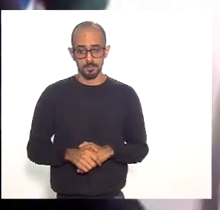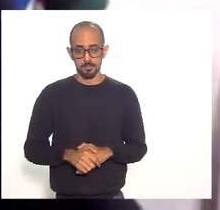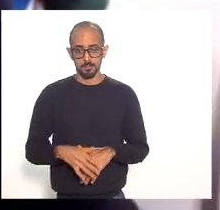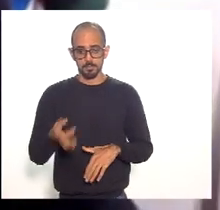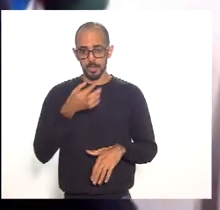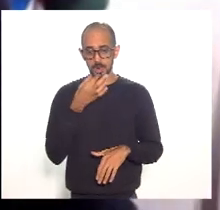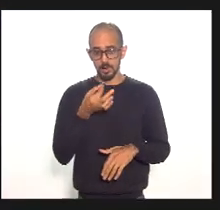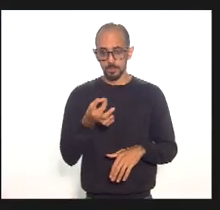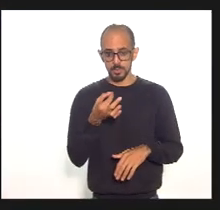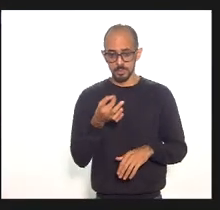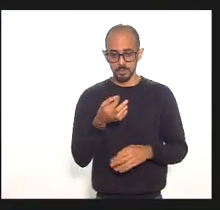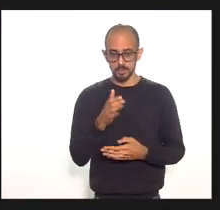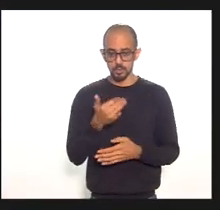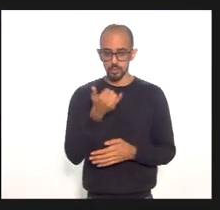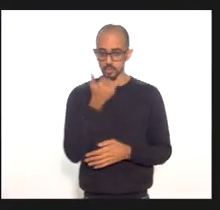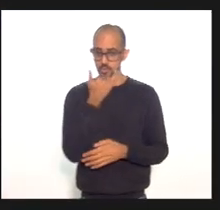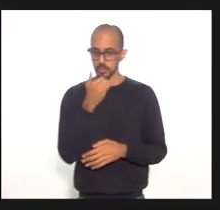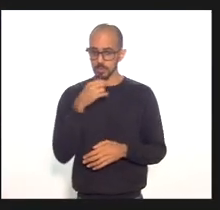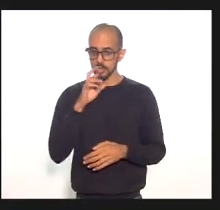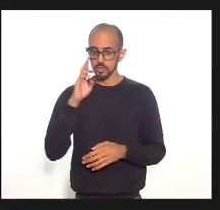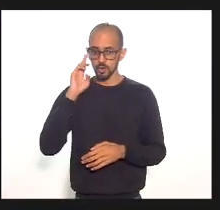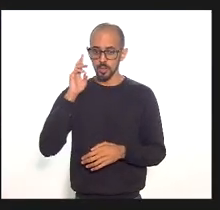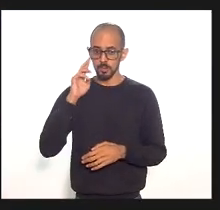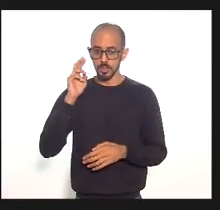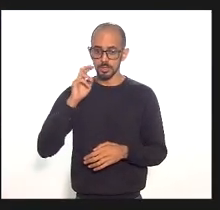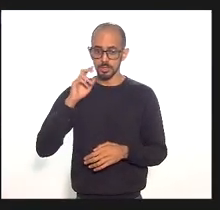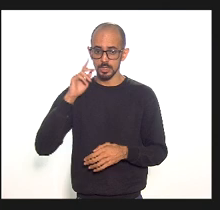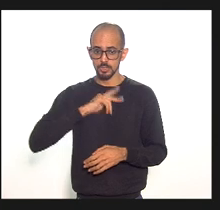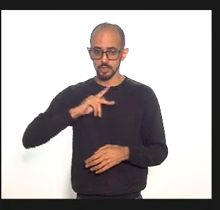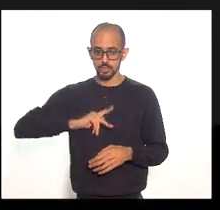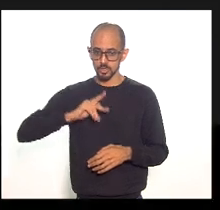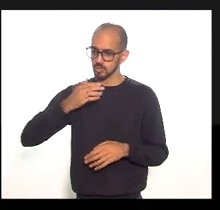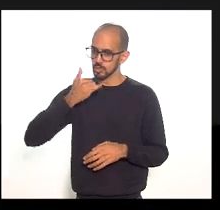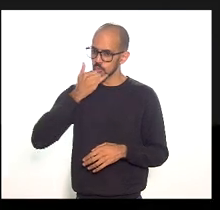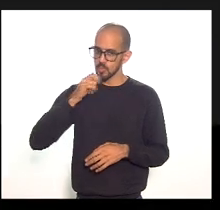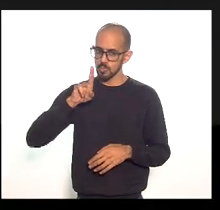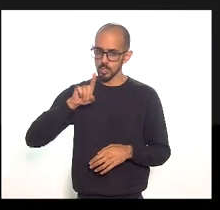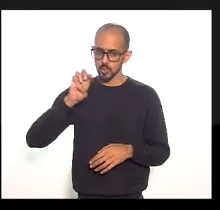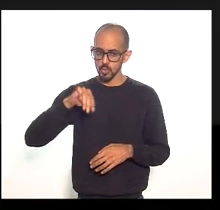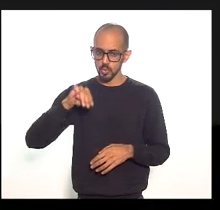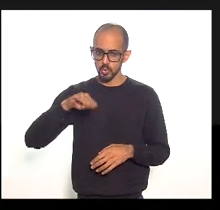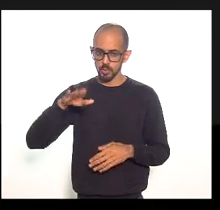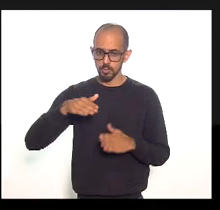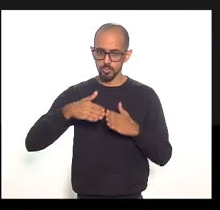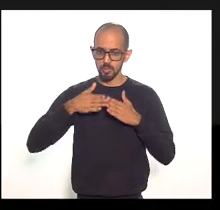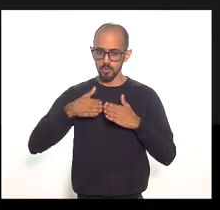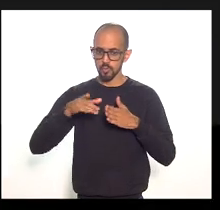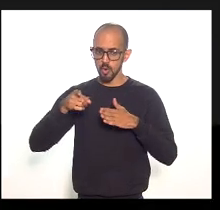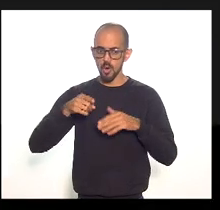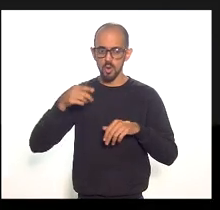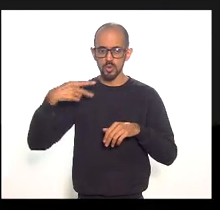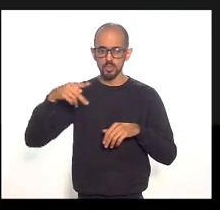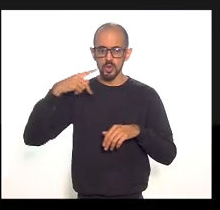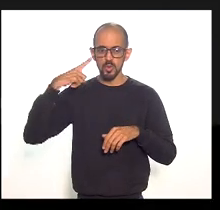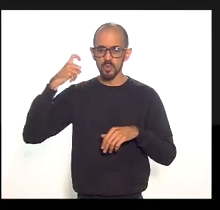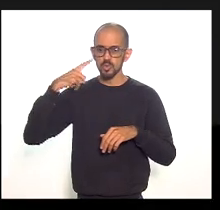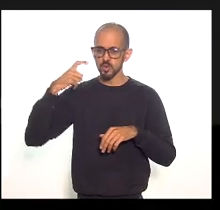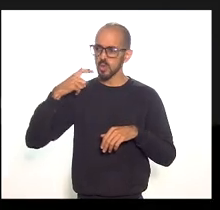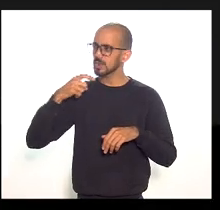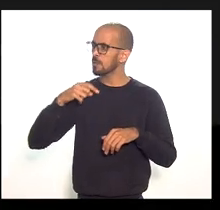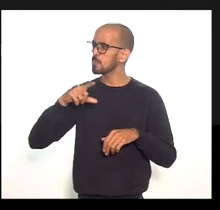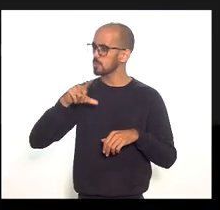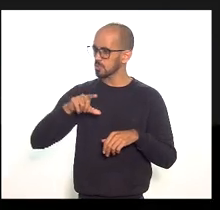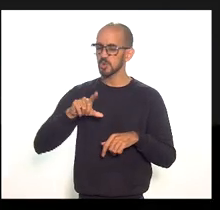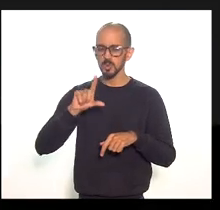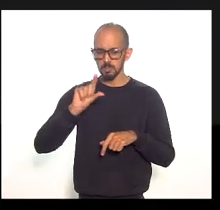Para emitir Senhor parecer. presidente, Pois não, deputado. só um minutinho, por favor. O som do senhor está um pouquinho baixo. Será que não tem a regulagem